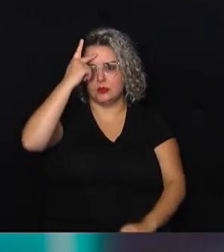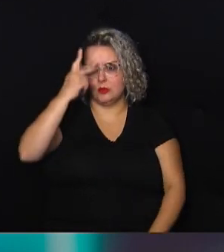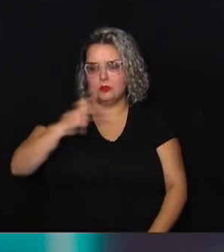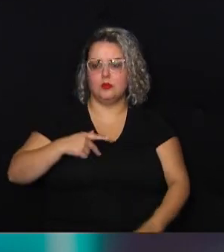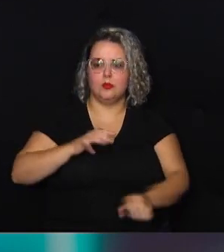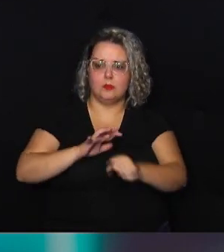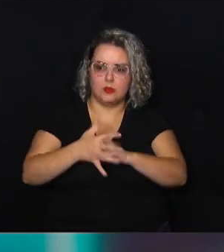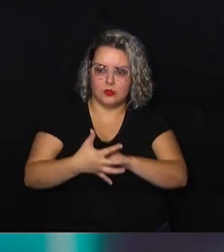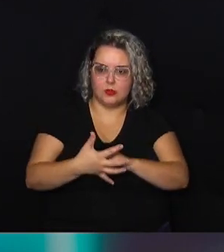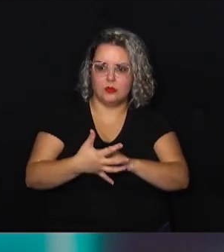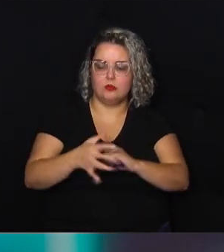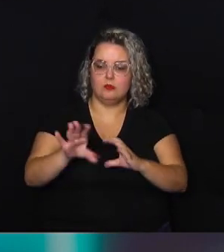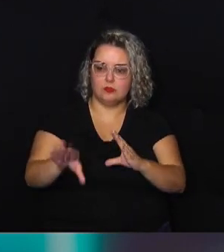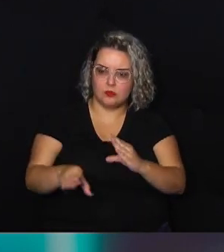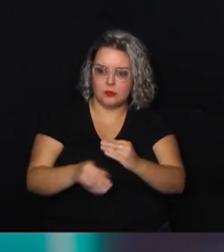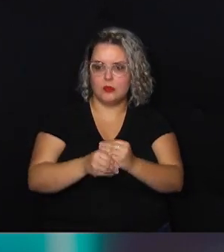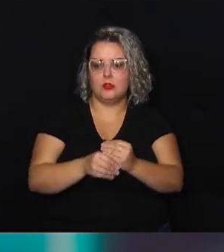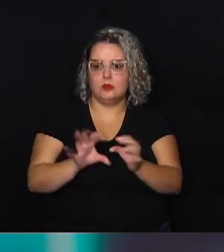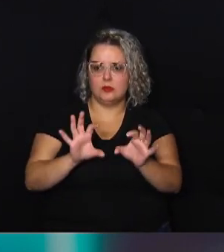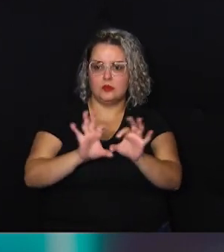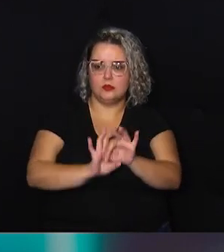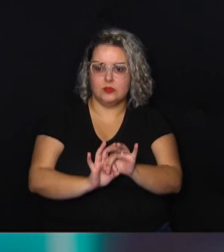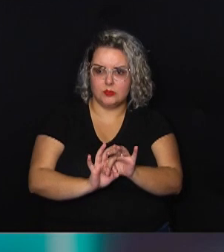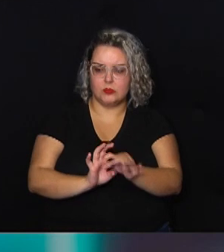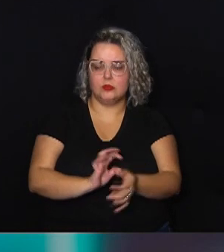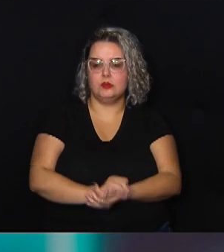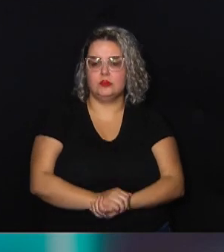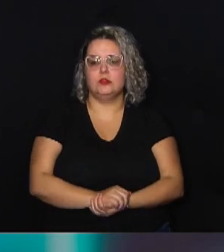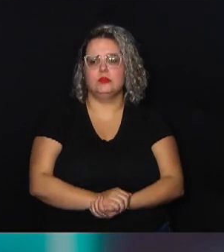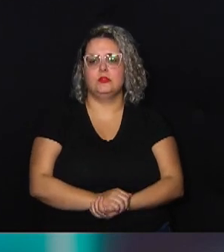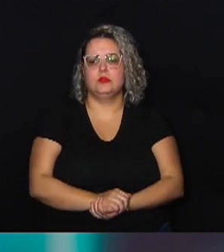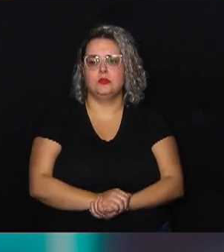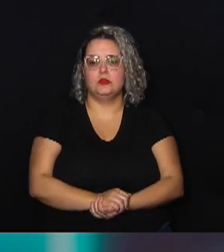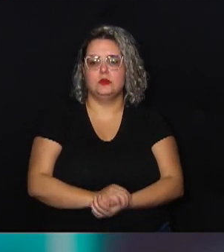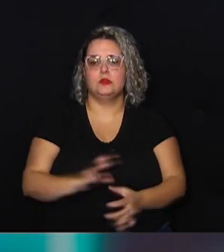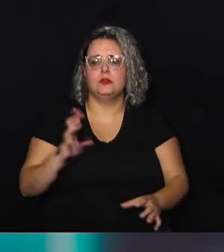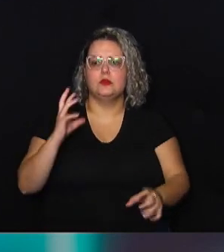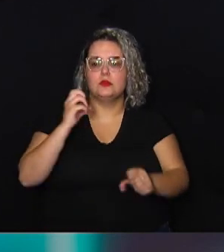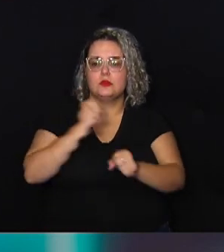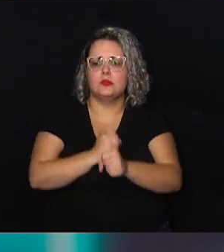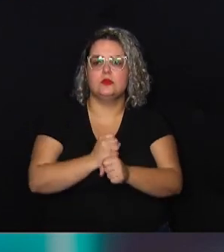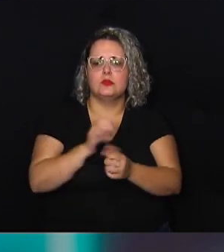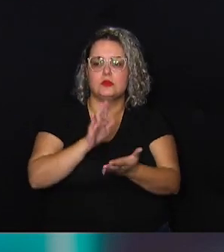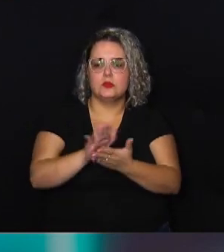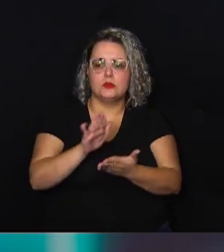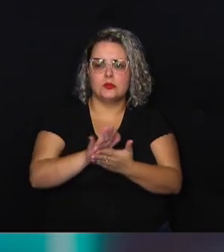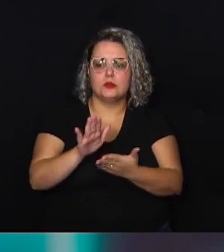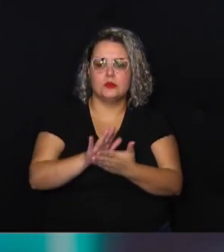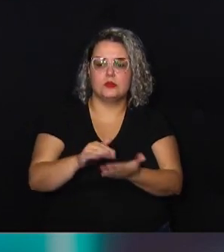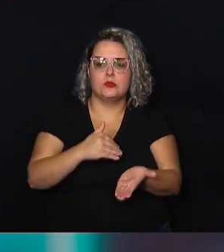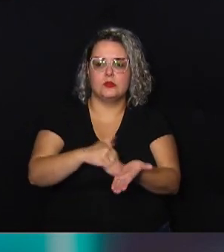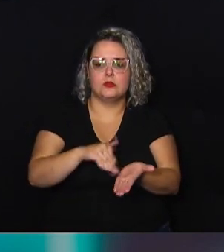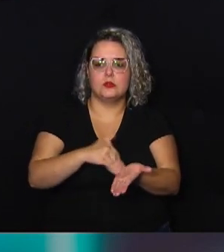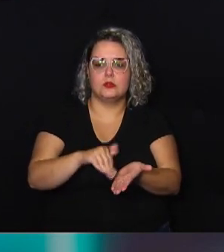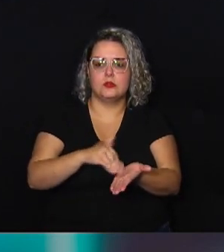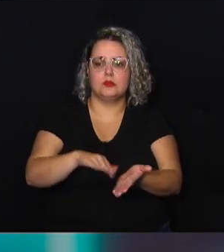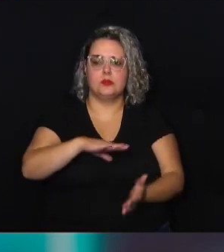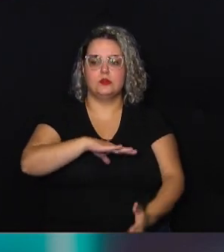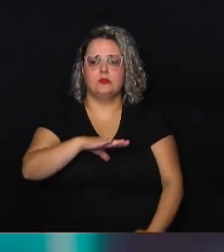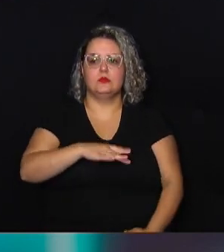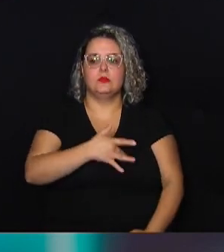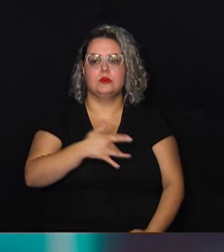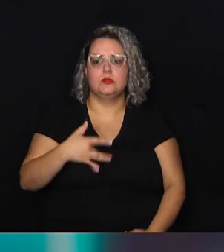coronavírus vinculado, e que deu um total, então, gasto na Secretaria Municipal de Saúde